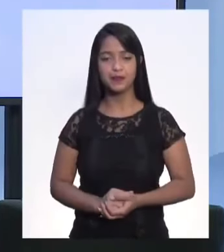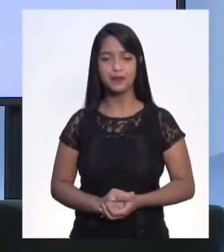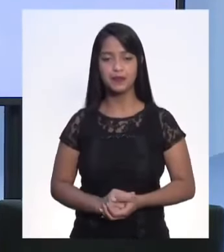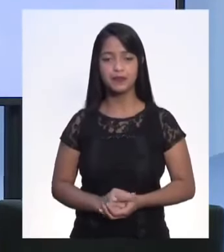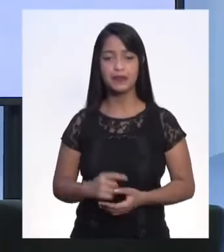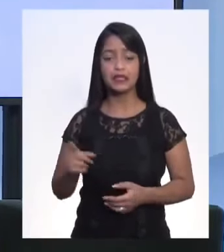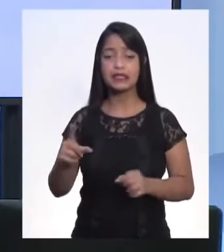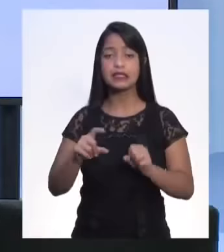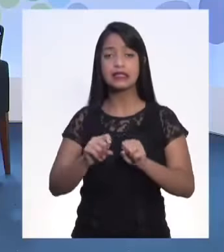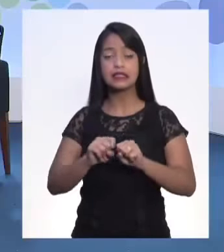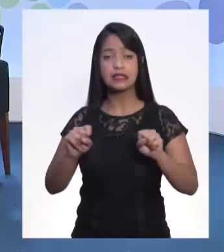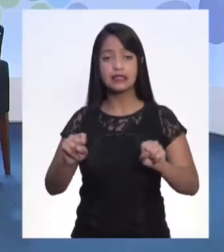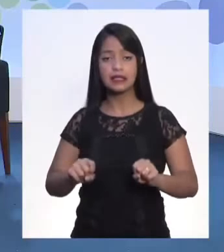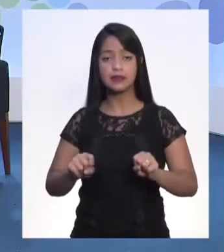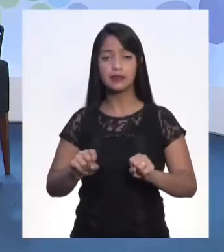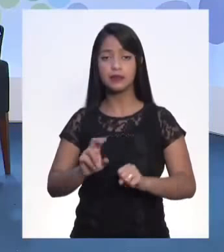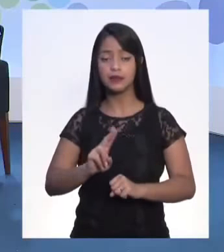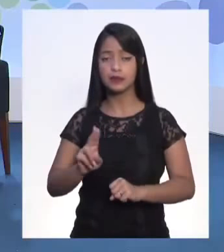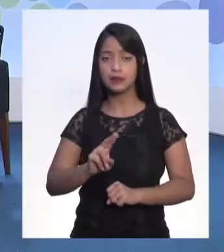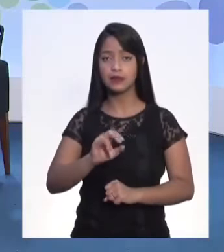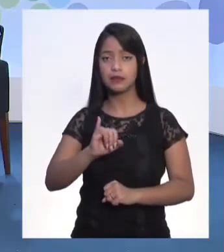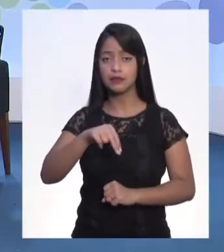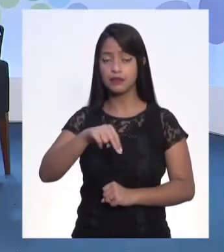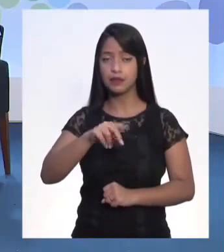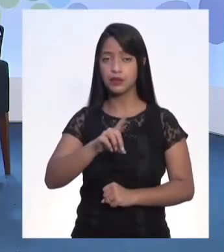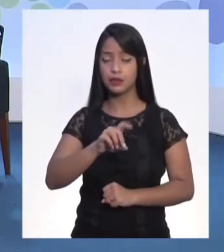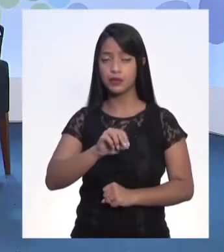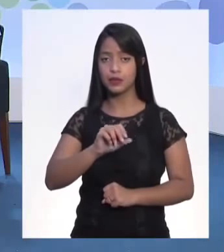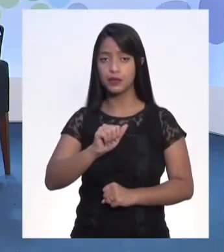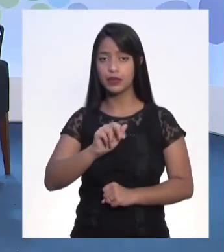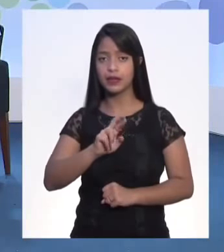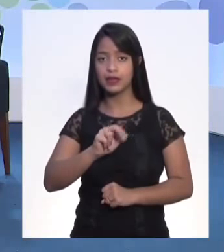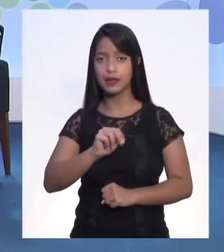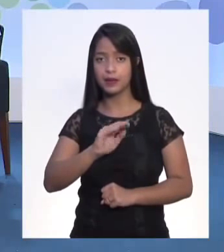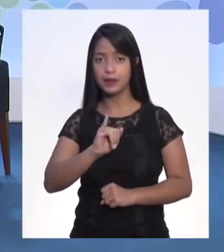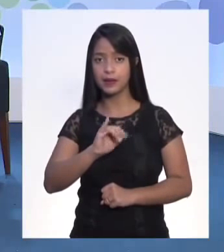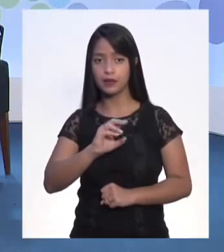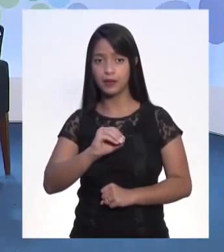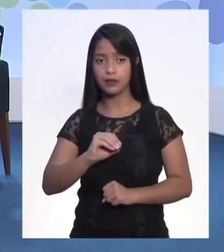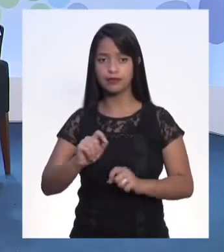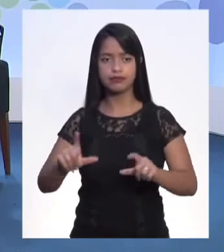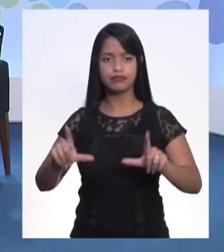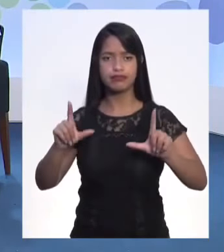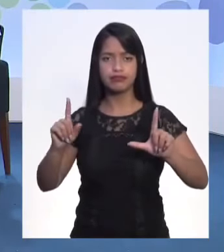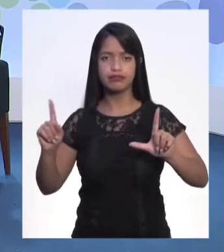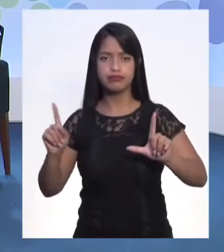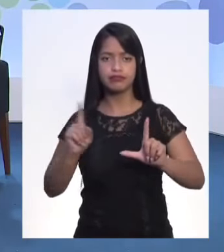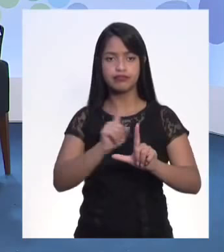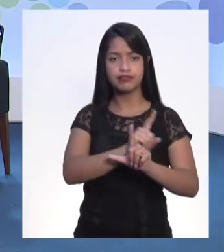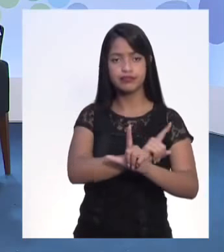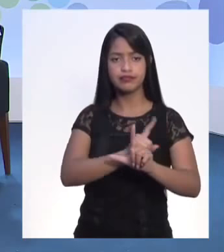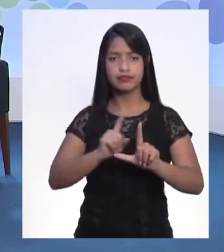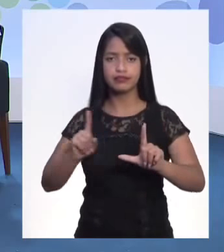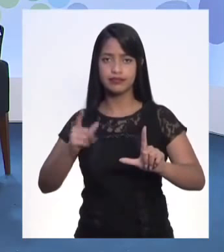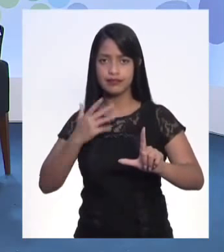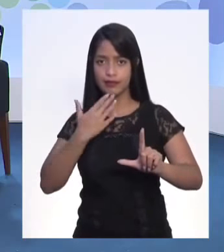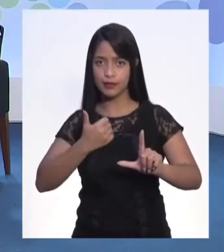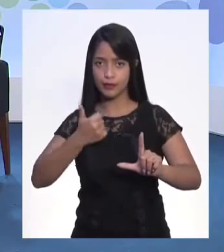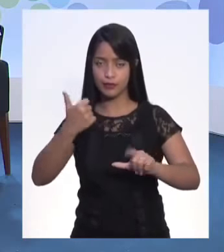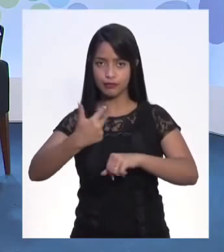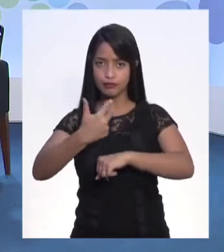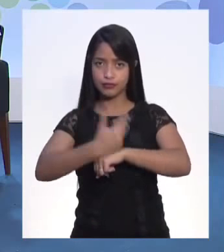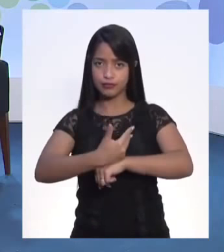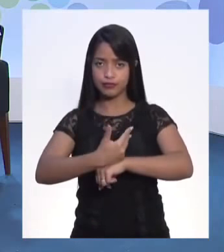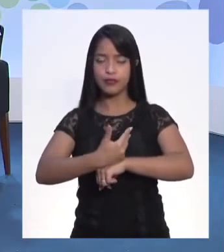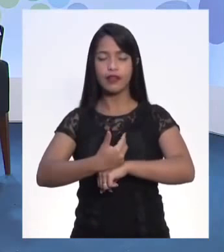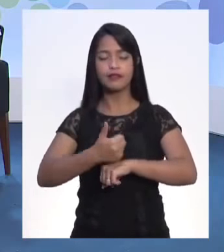indo arábico EA gente sempre utiliza não sei qual melhor lado para as câmeras vai ficar aqui né melhorou beleza Tá então o